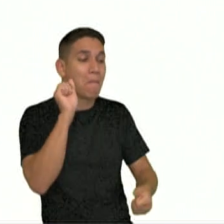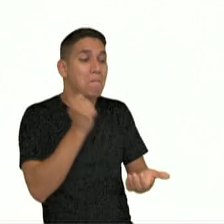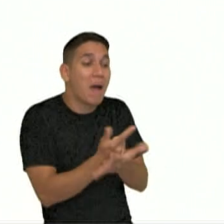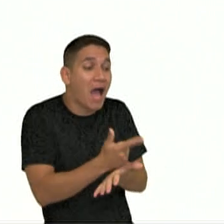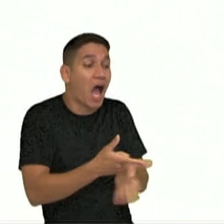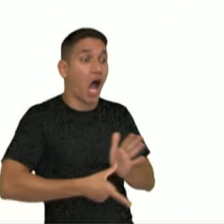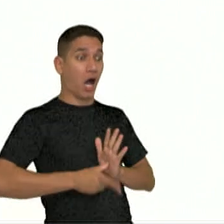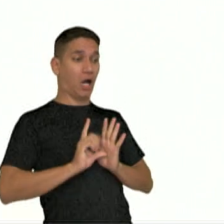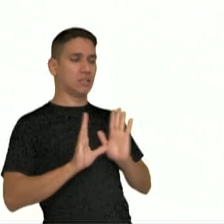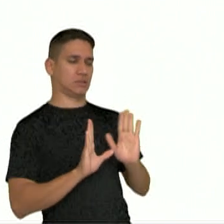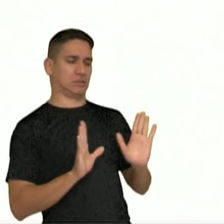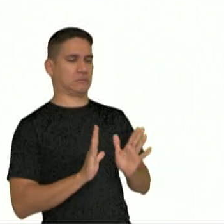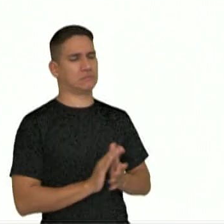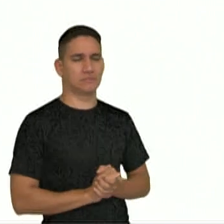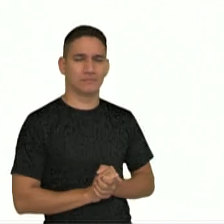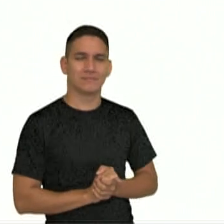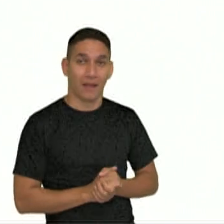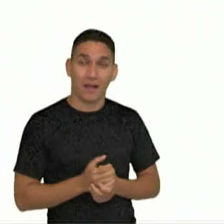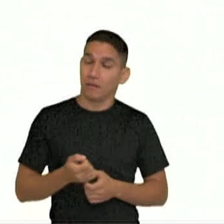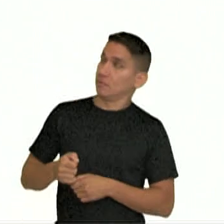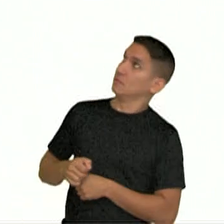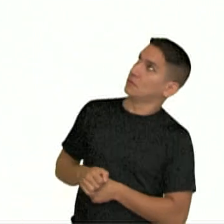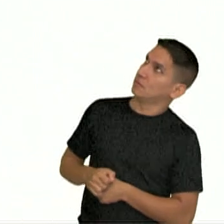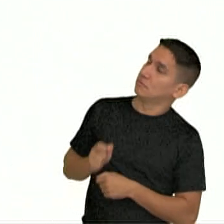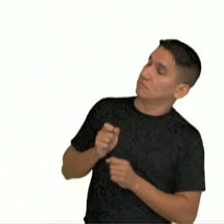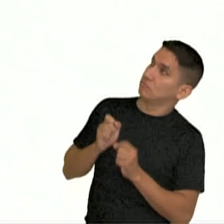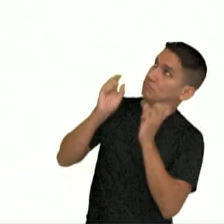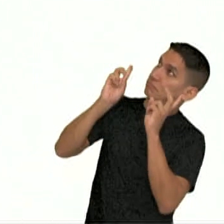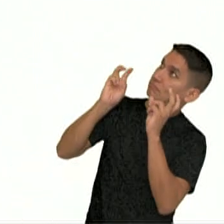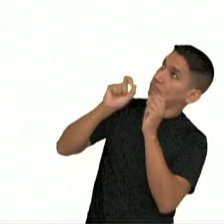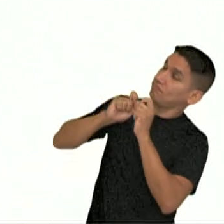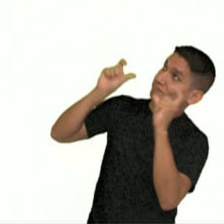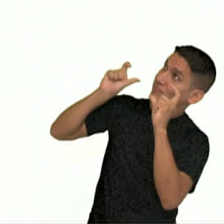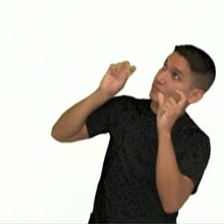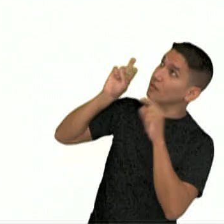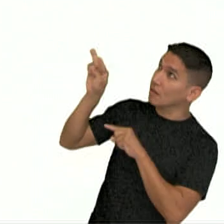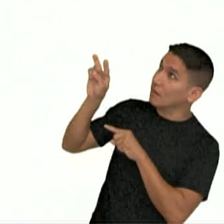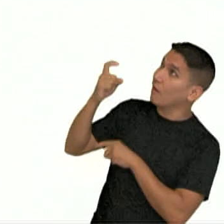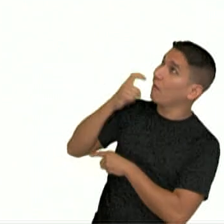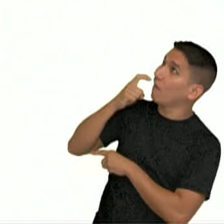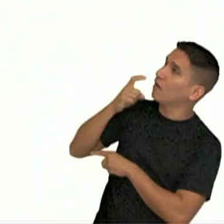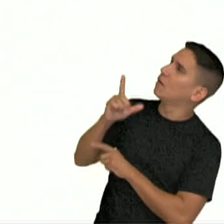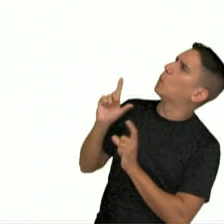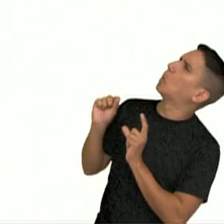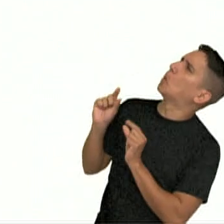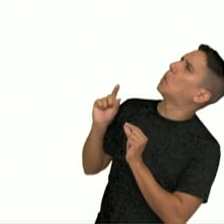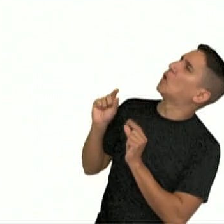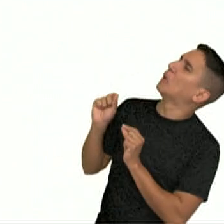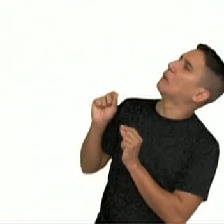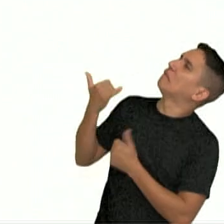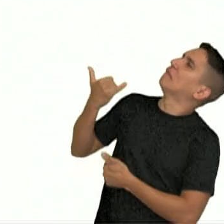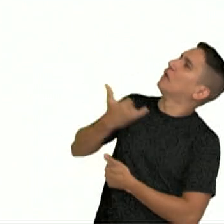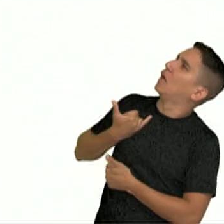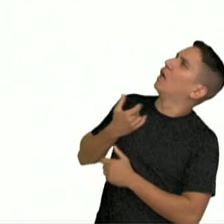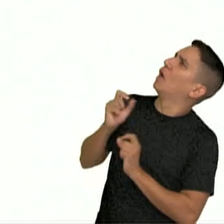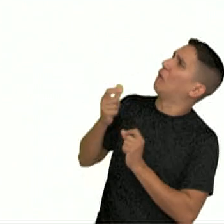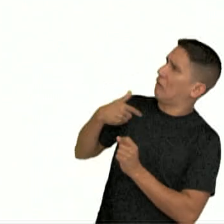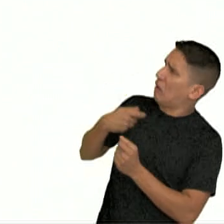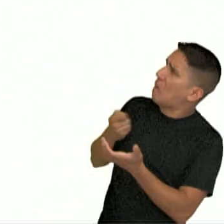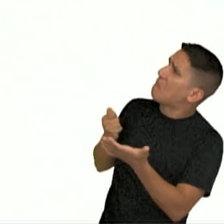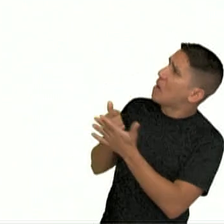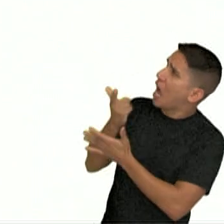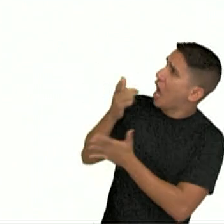cobro adiantado. O caipira olhando para o dentista: quem foi que falou que eu vou